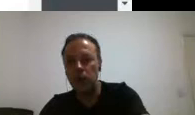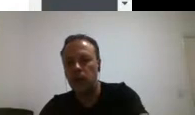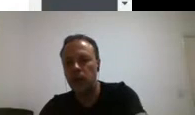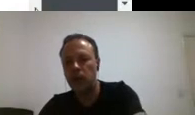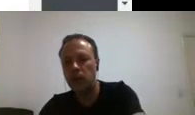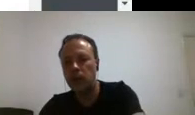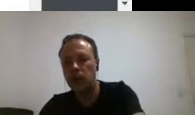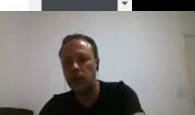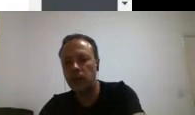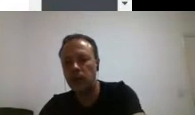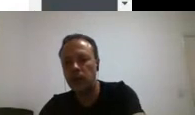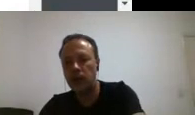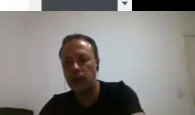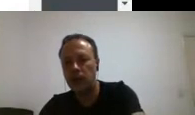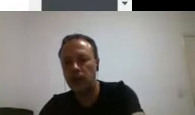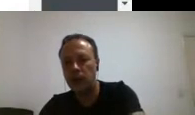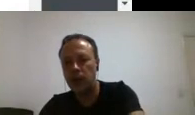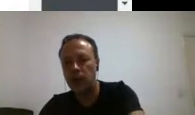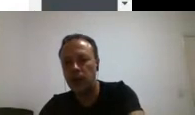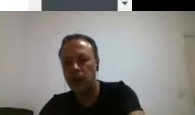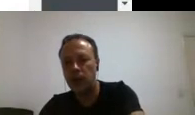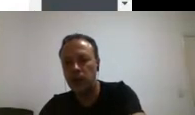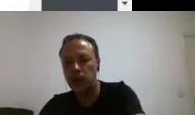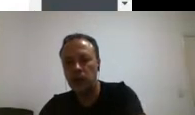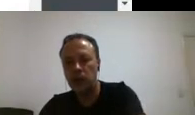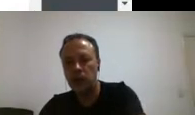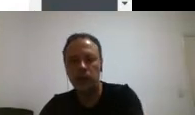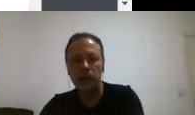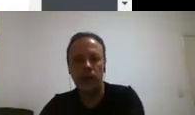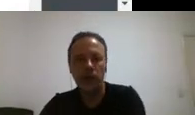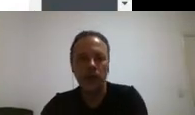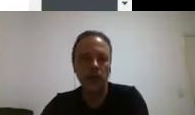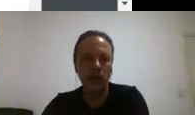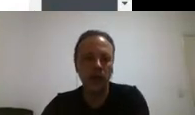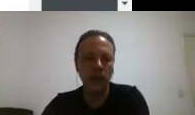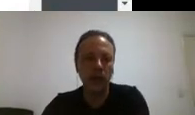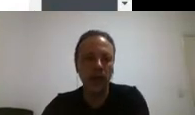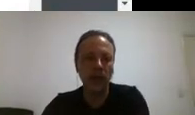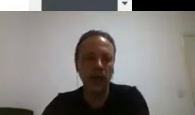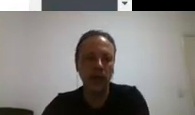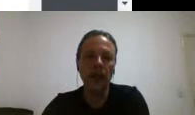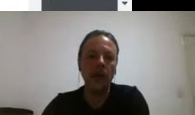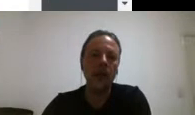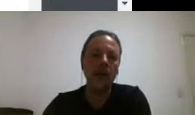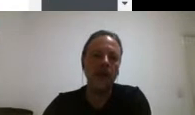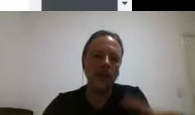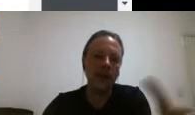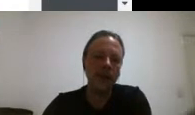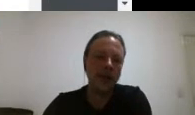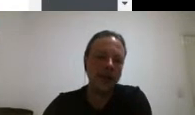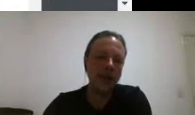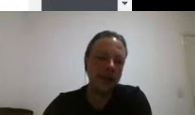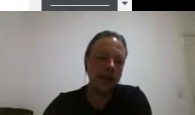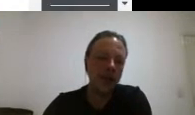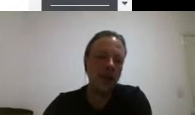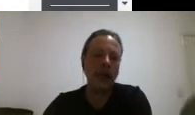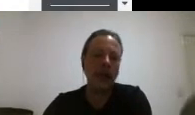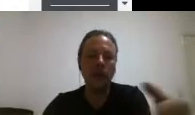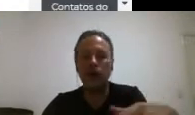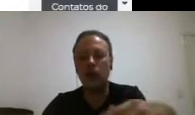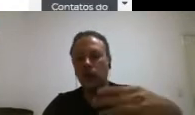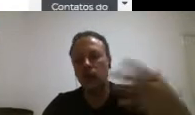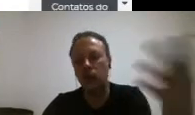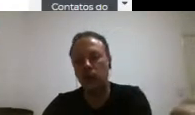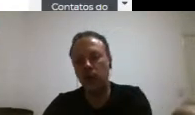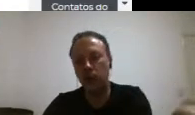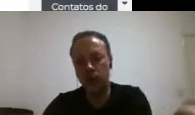8, que é do dia 7, se eu não me engano. Então, vocês vão clicar aqui, vai ver o material da próxima